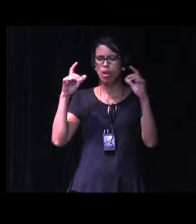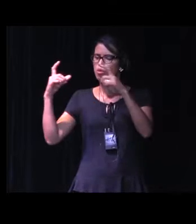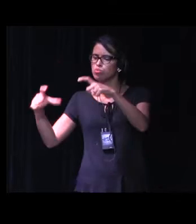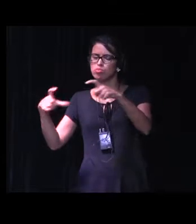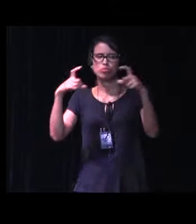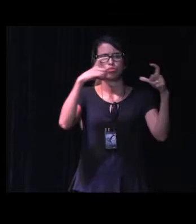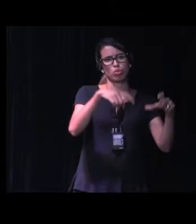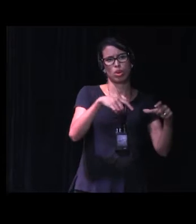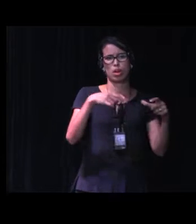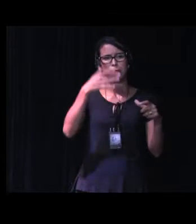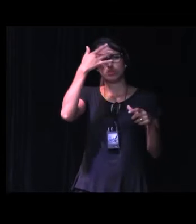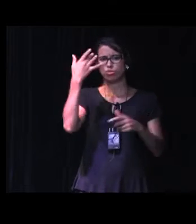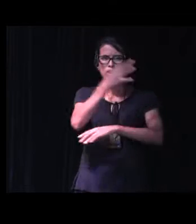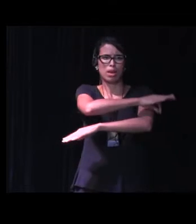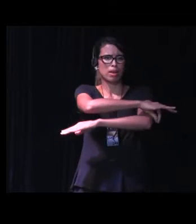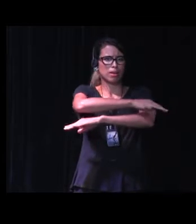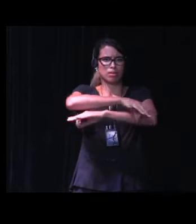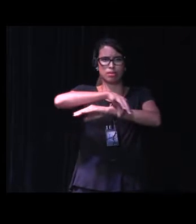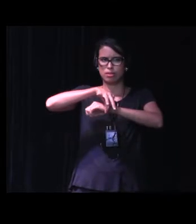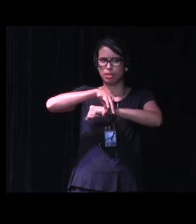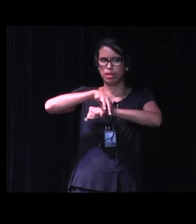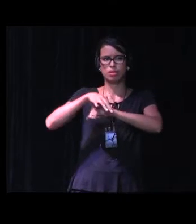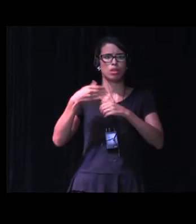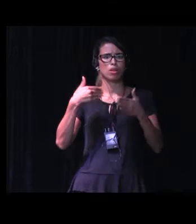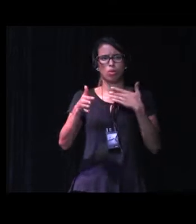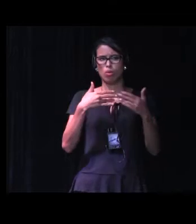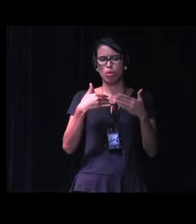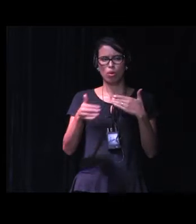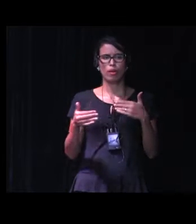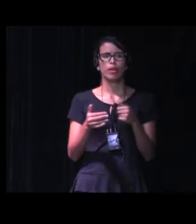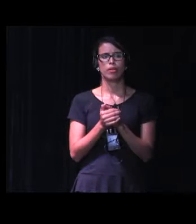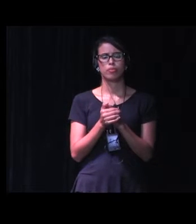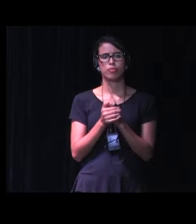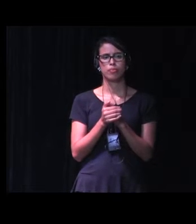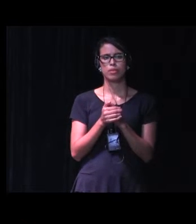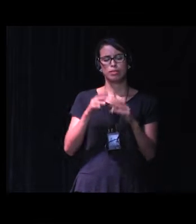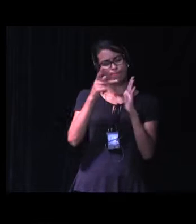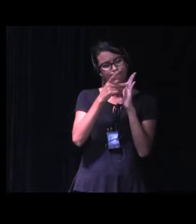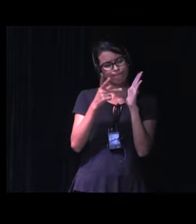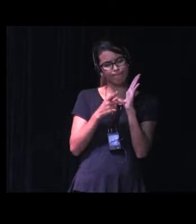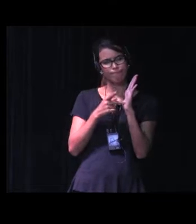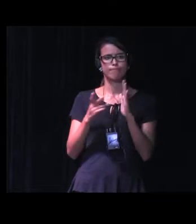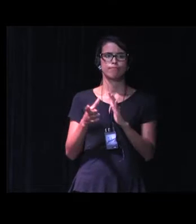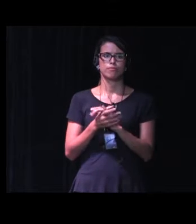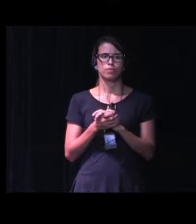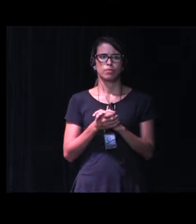território. E qualquer arquiteto, por mais que seja o esquema, mais simples que seja o esquema,